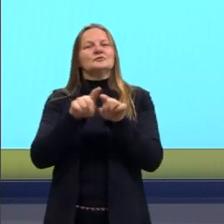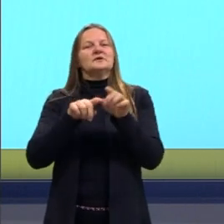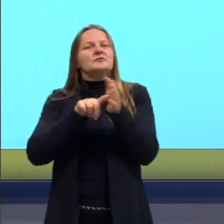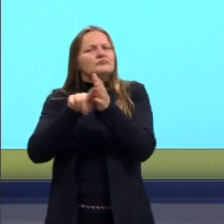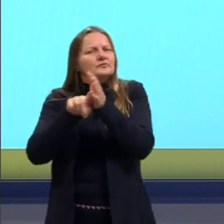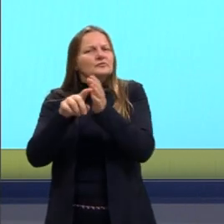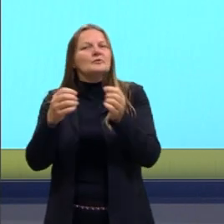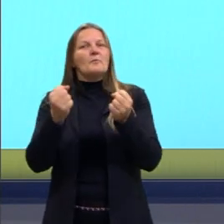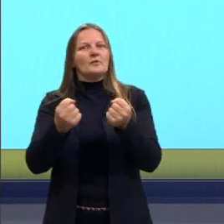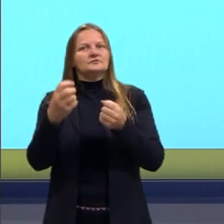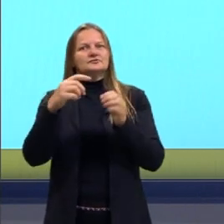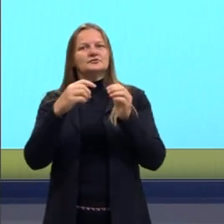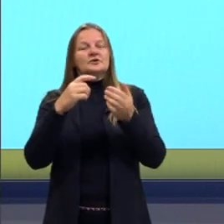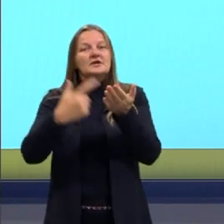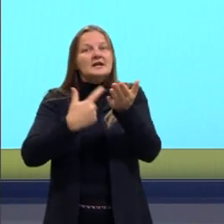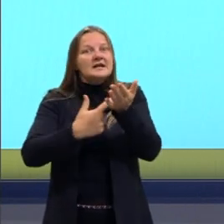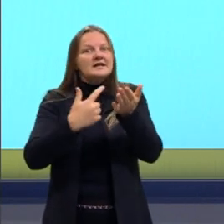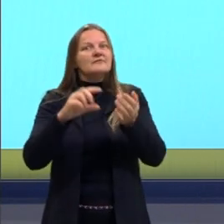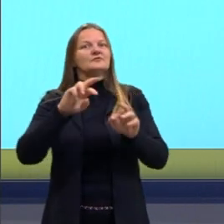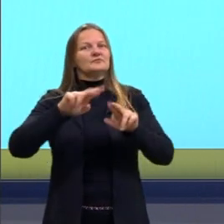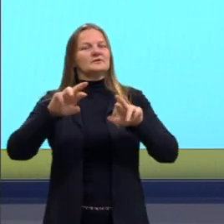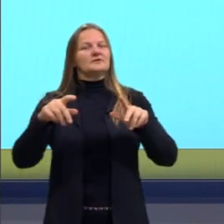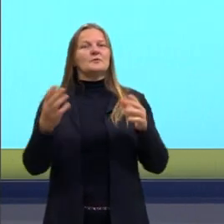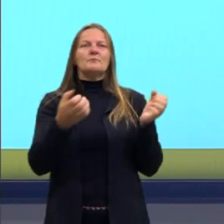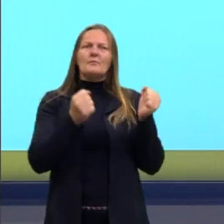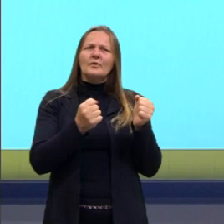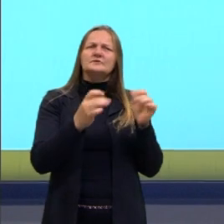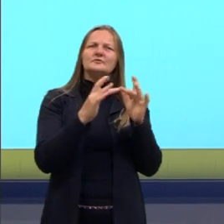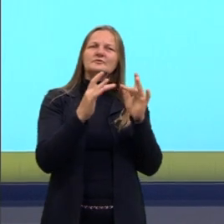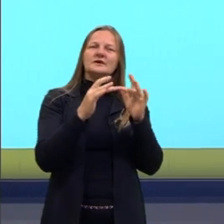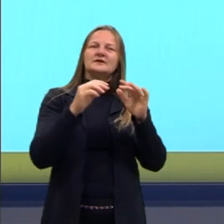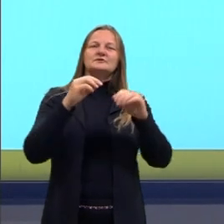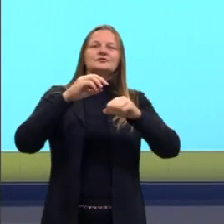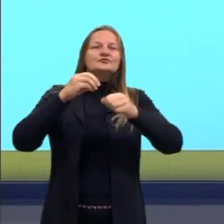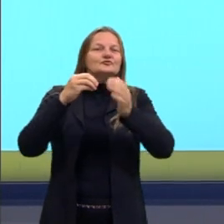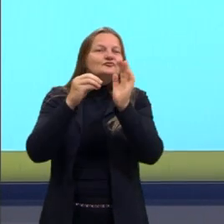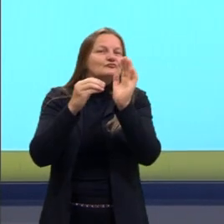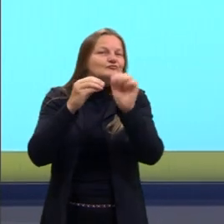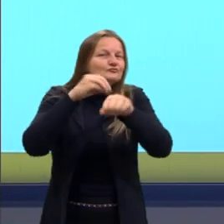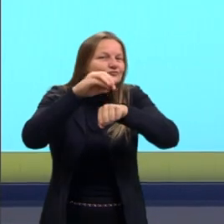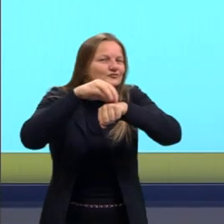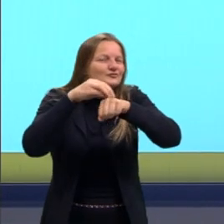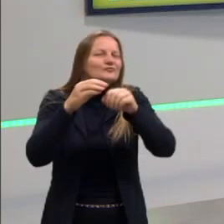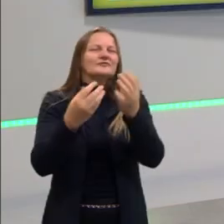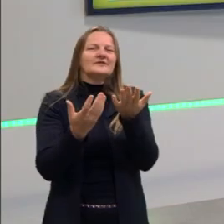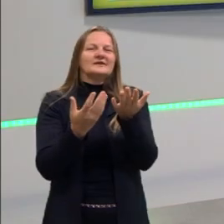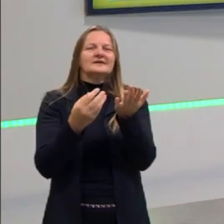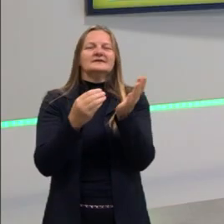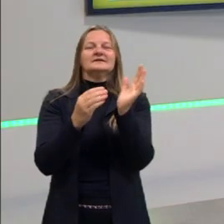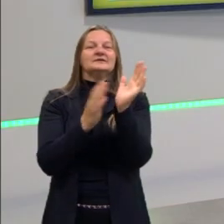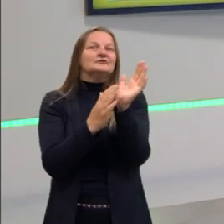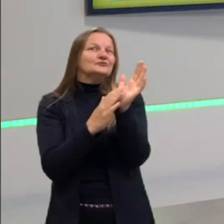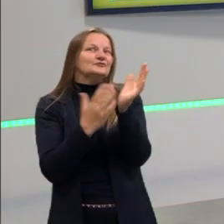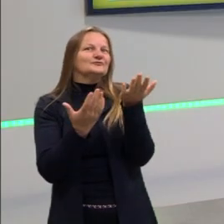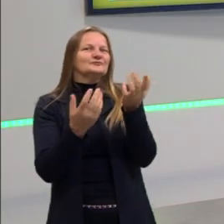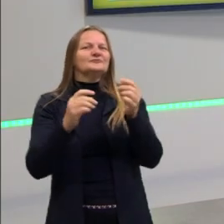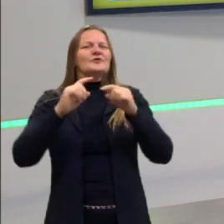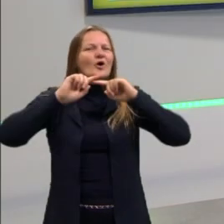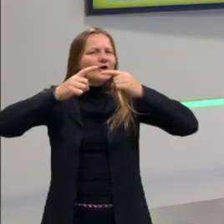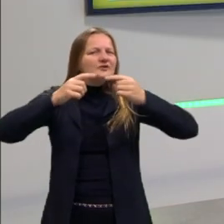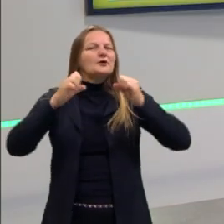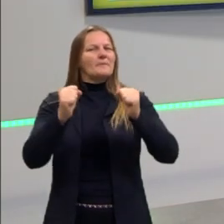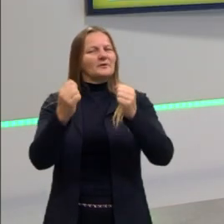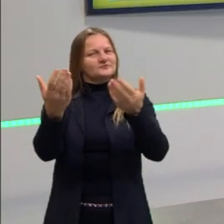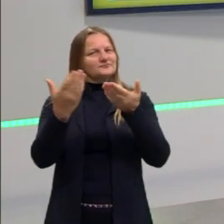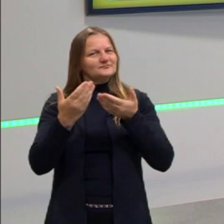algumas questões indicações de livros também E vocês podem enviar sugestões dúvidas né críticas também